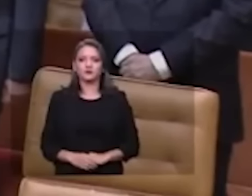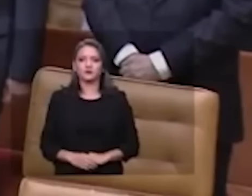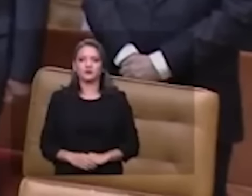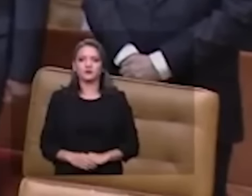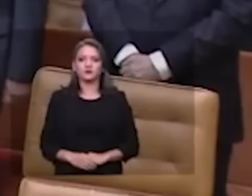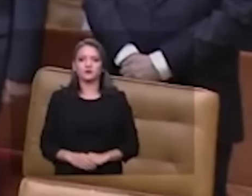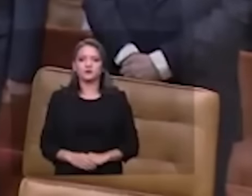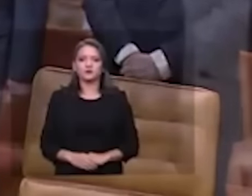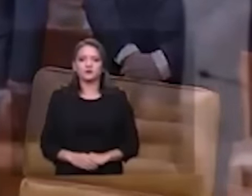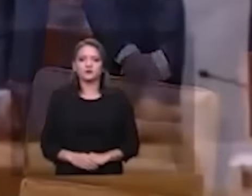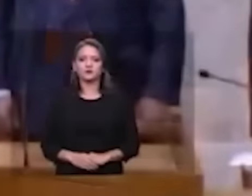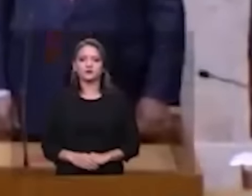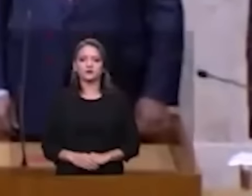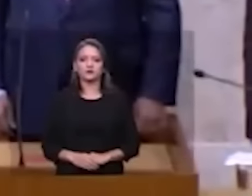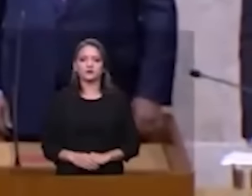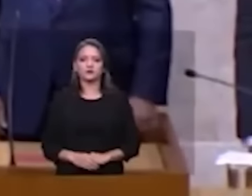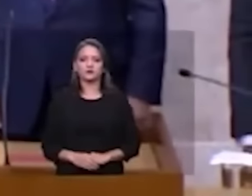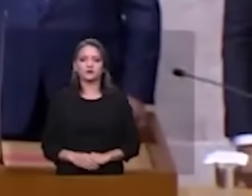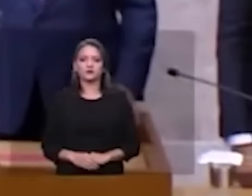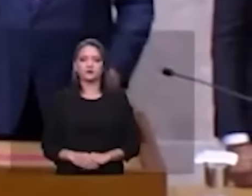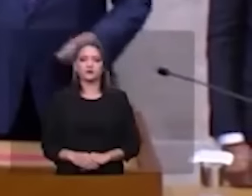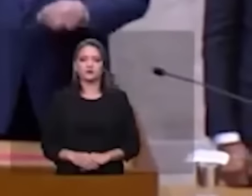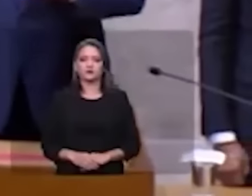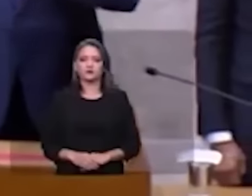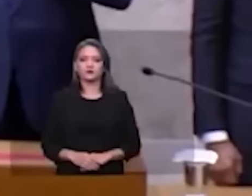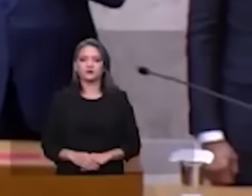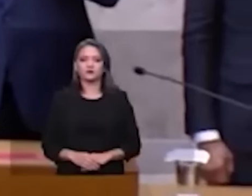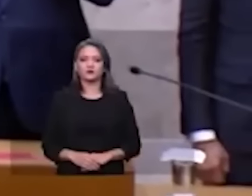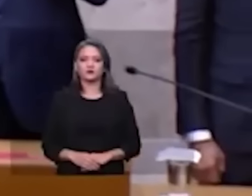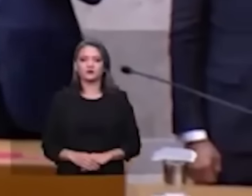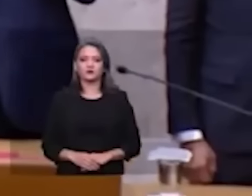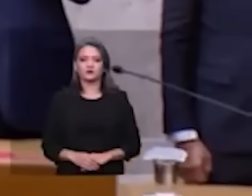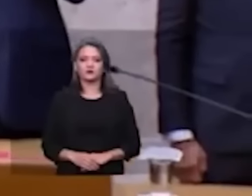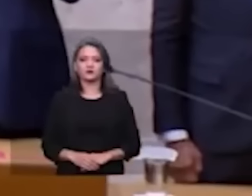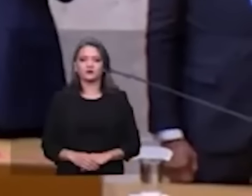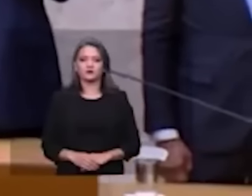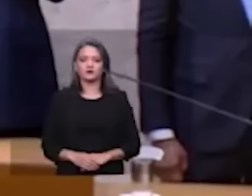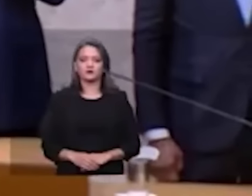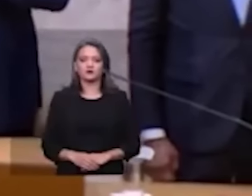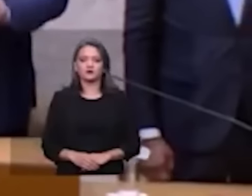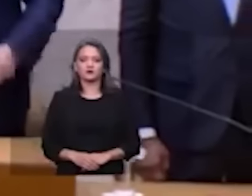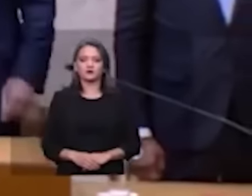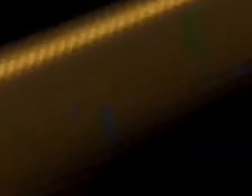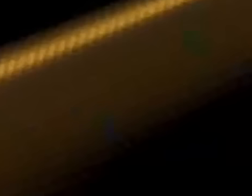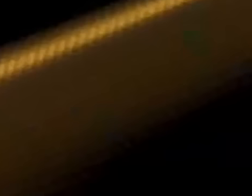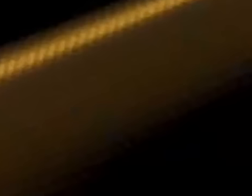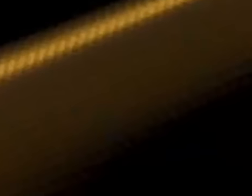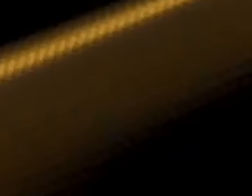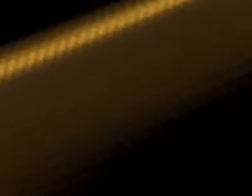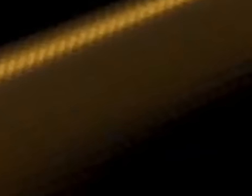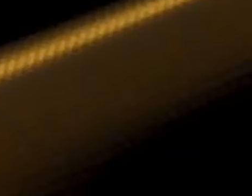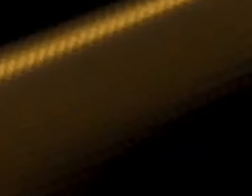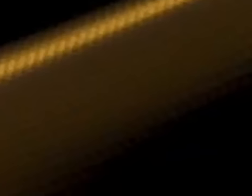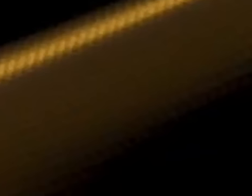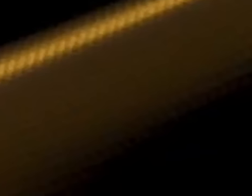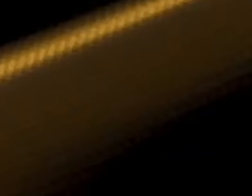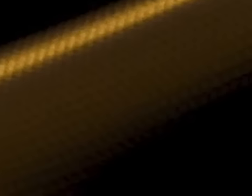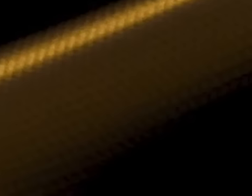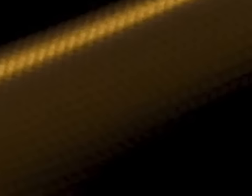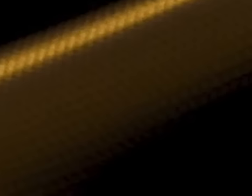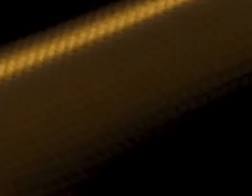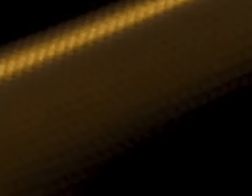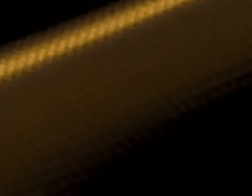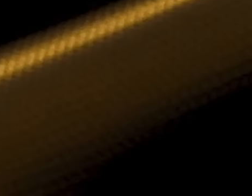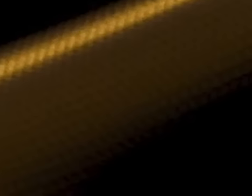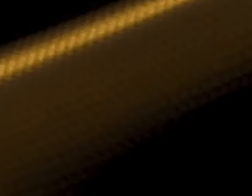corrupção no Brasil com tanta arrogância e tão pouco caso com decoro mínimo esperado de sua conduta que iu enfim chamar a